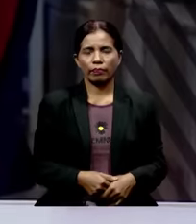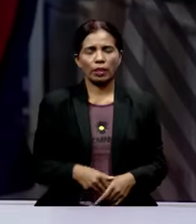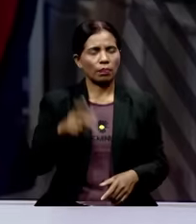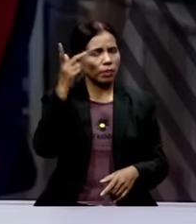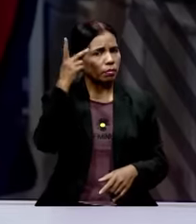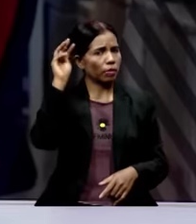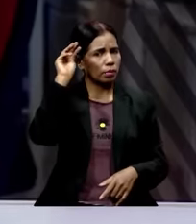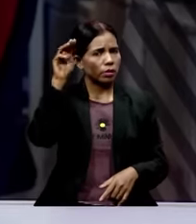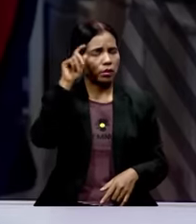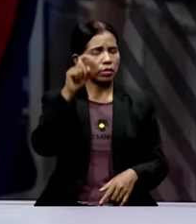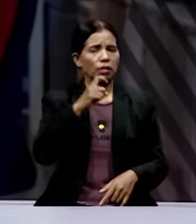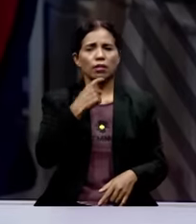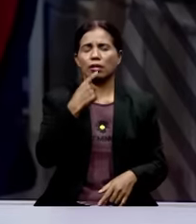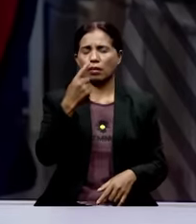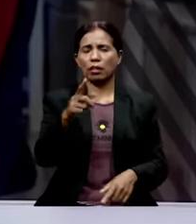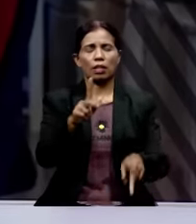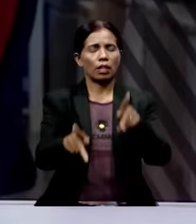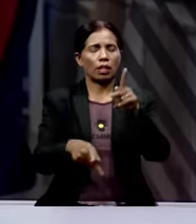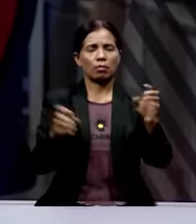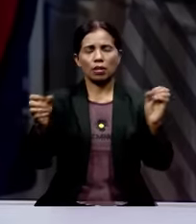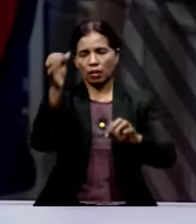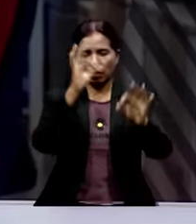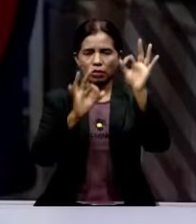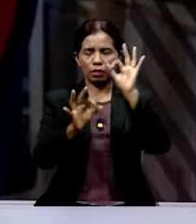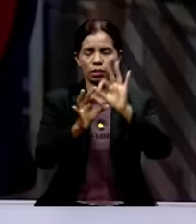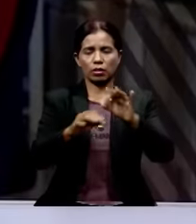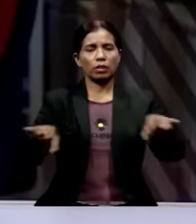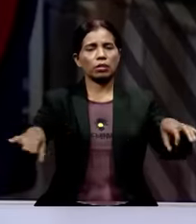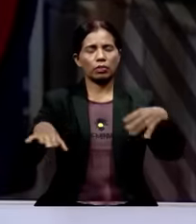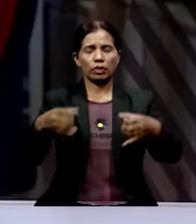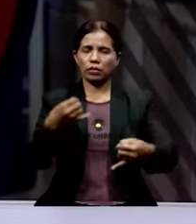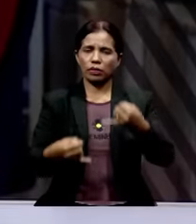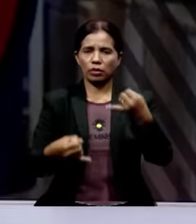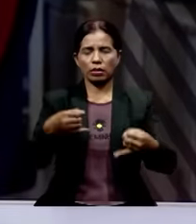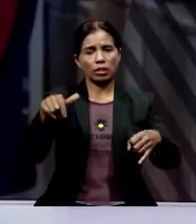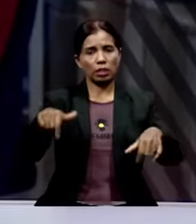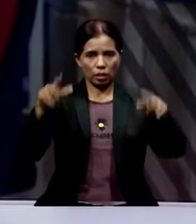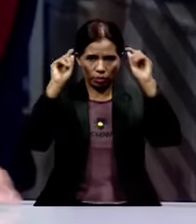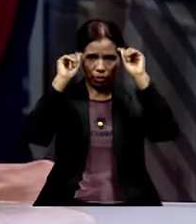Primeiro-ministro Cairo Alexandre Guzmão Ateta, em povo la fierona sistema justiça e Timor-Leste.